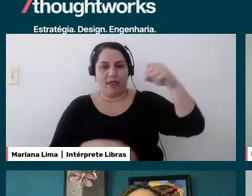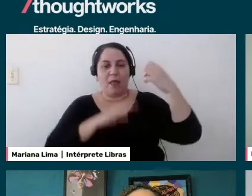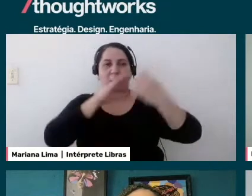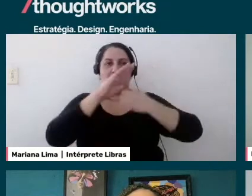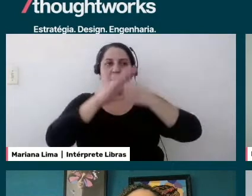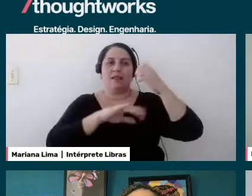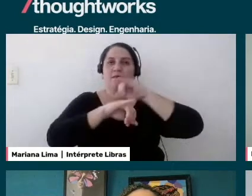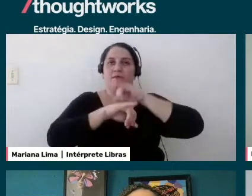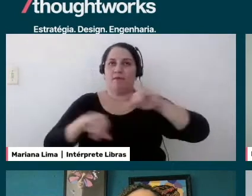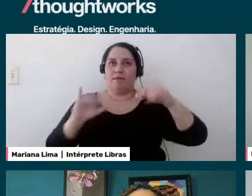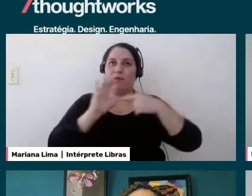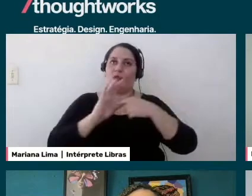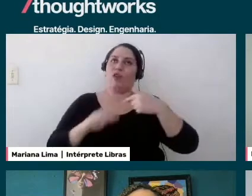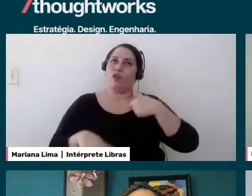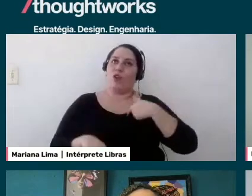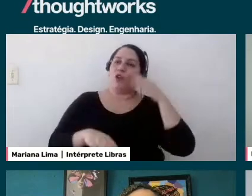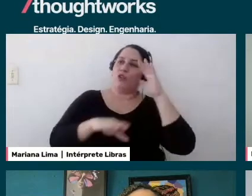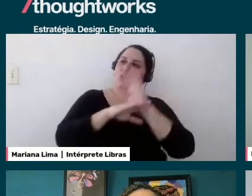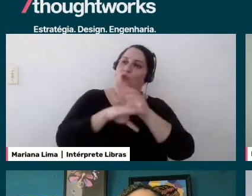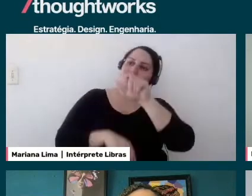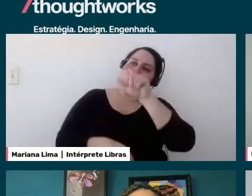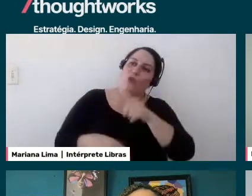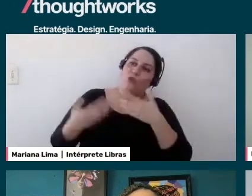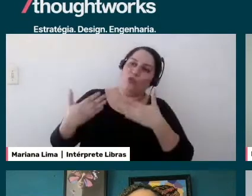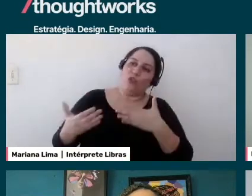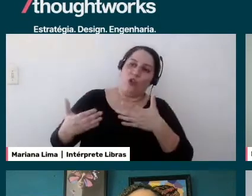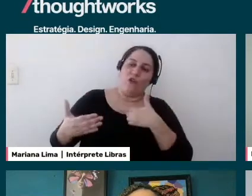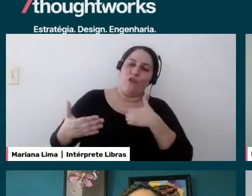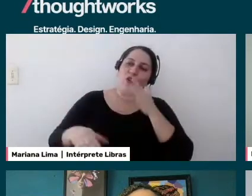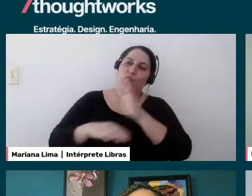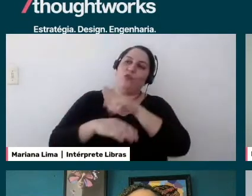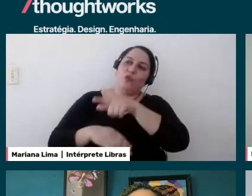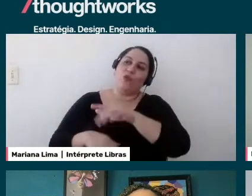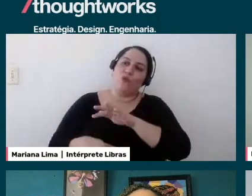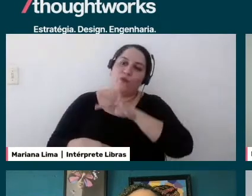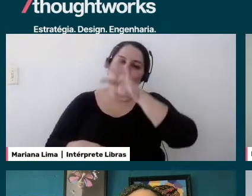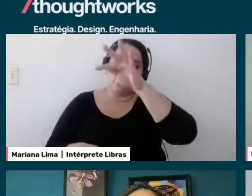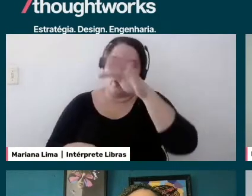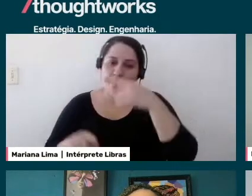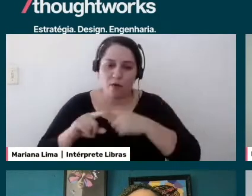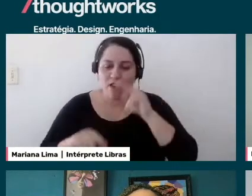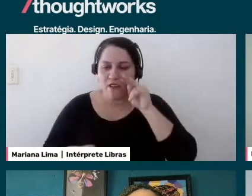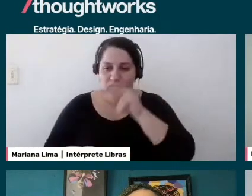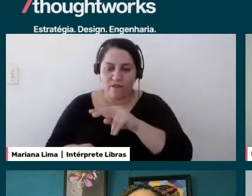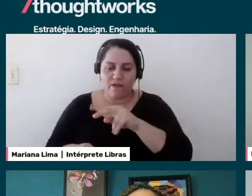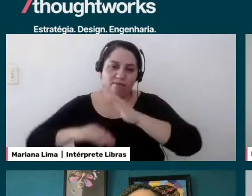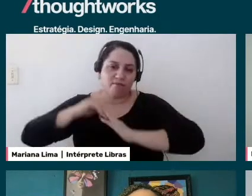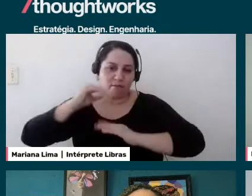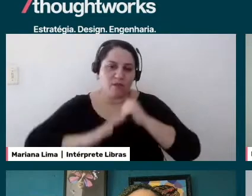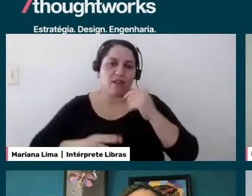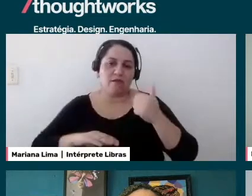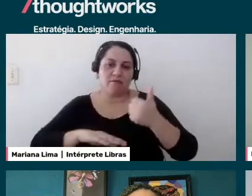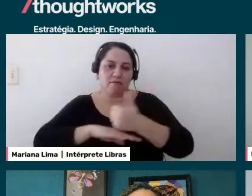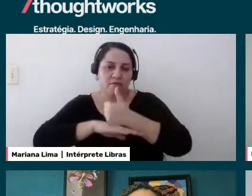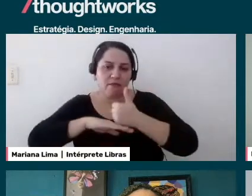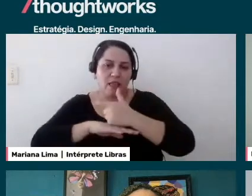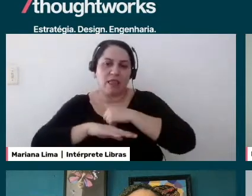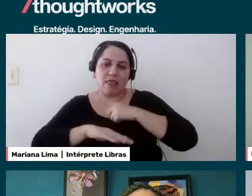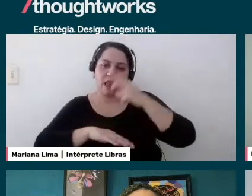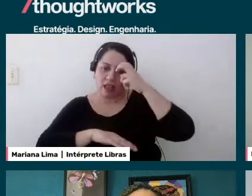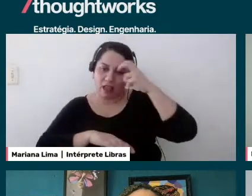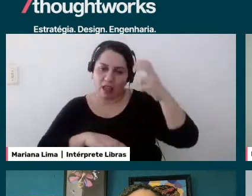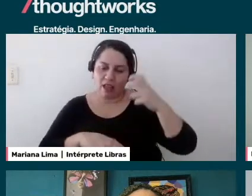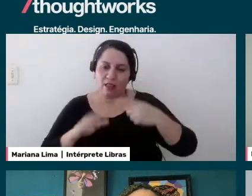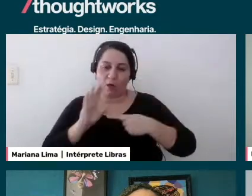empresa disposta a investir no futuro desse jovem, porque vê potencial e vê talento nele. E aí a gente vê que